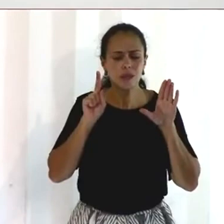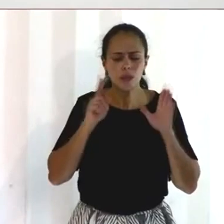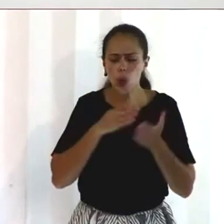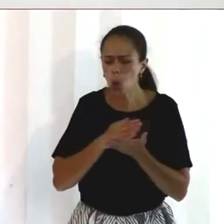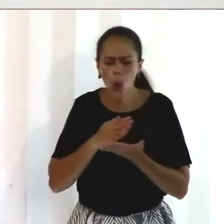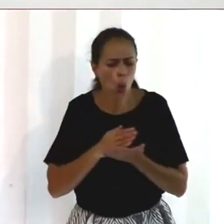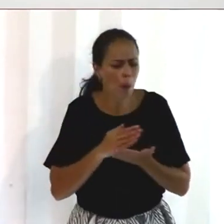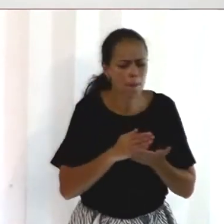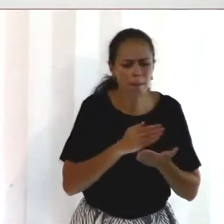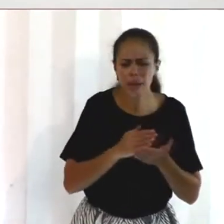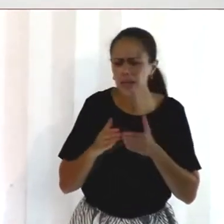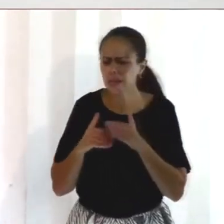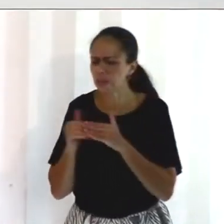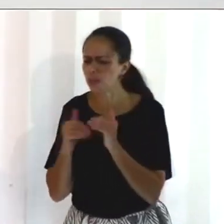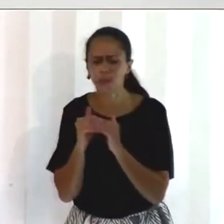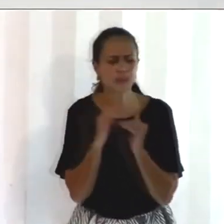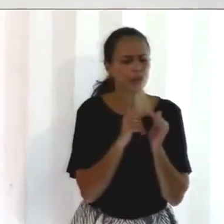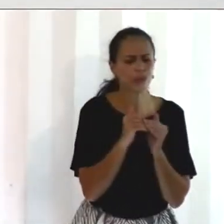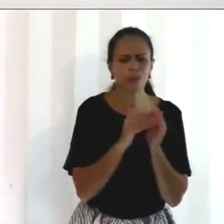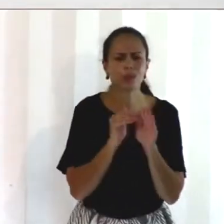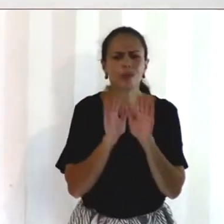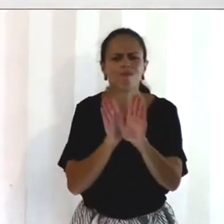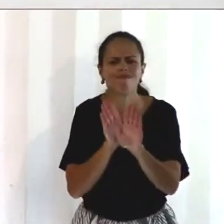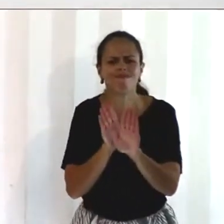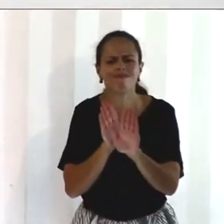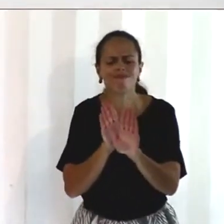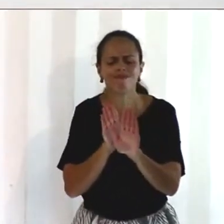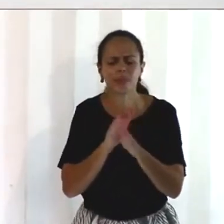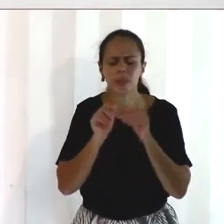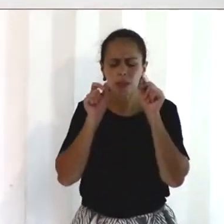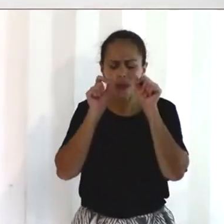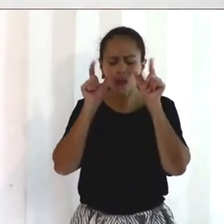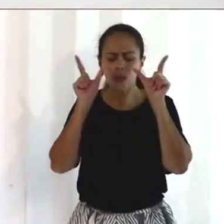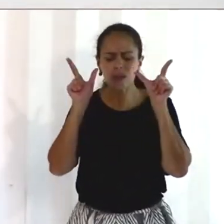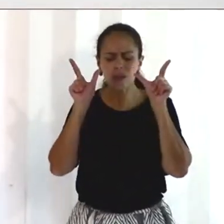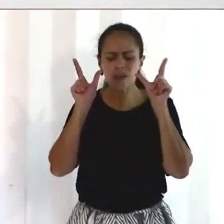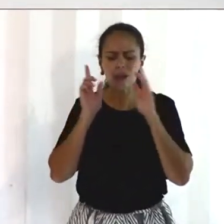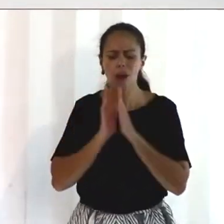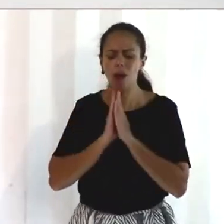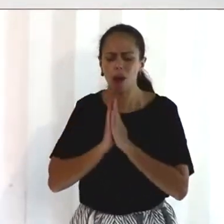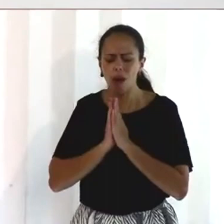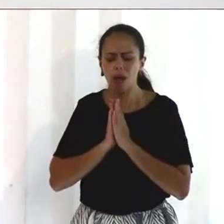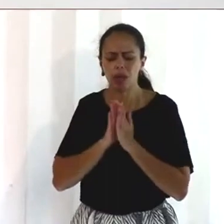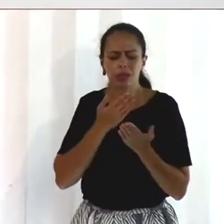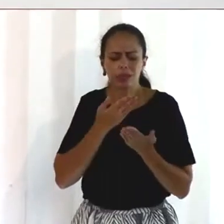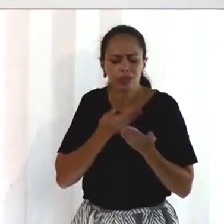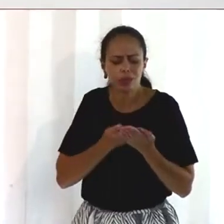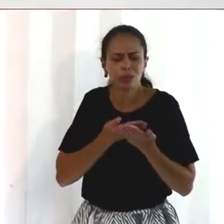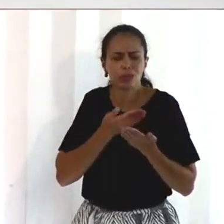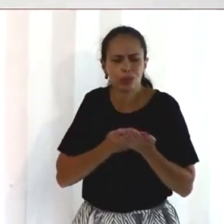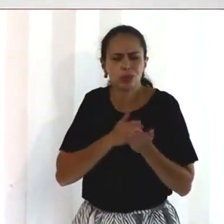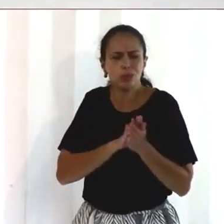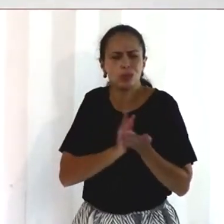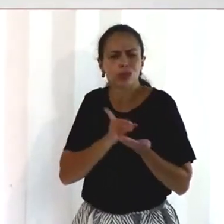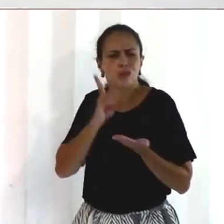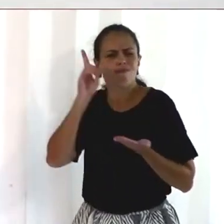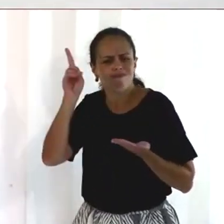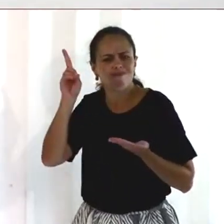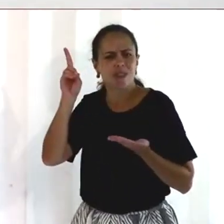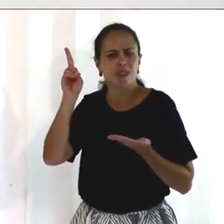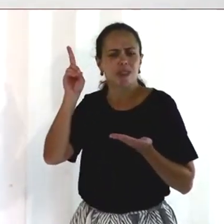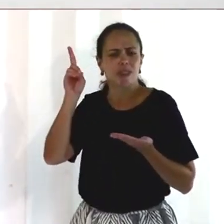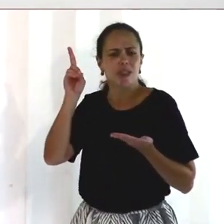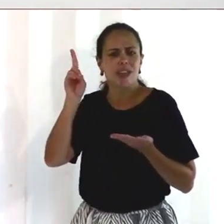de Deus. Ele precisa ser o maná da vida de vocês, de todos nós, de todos